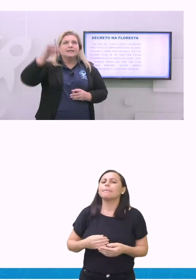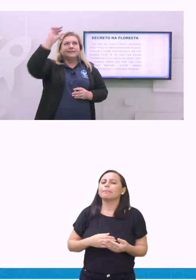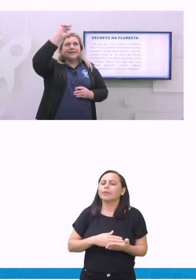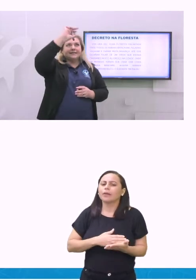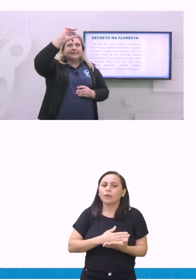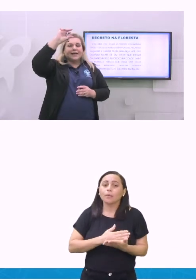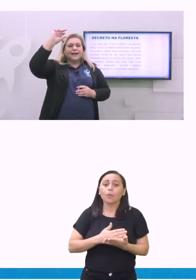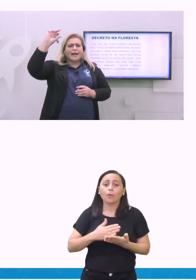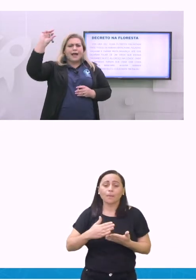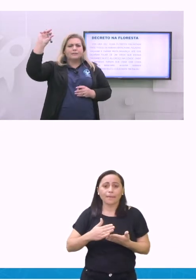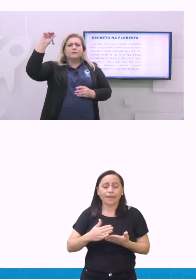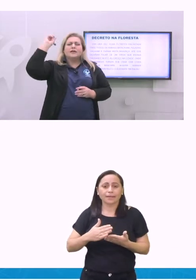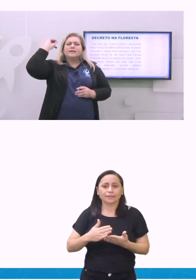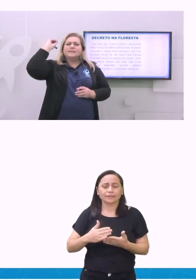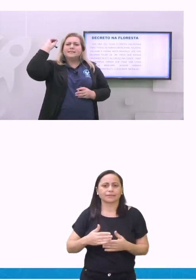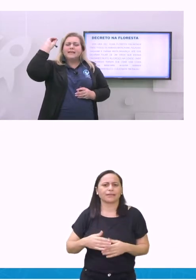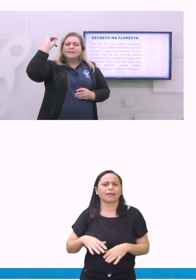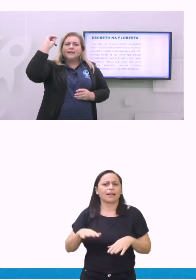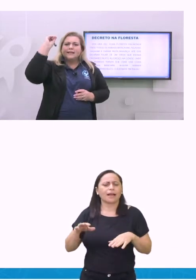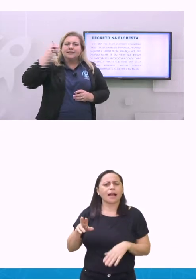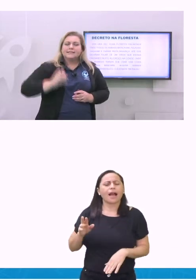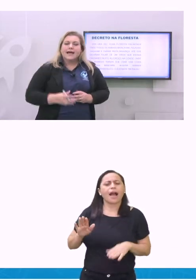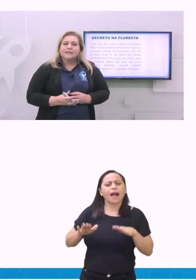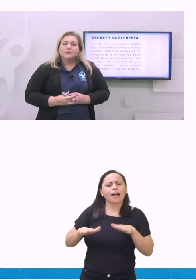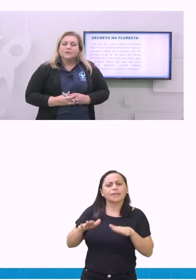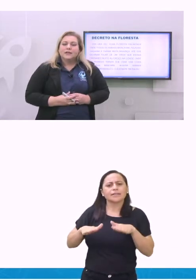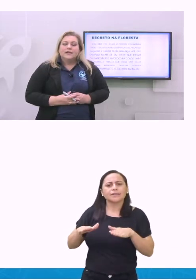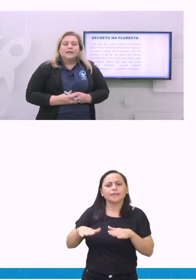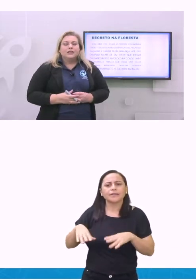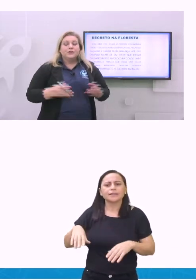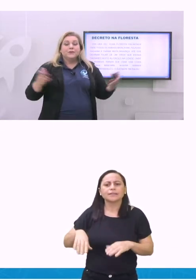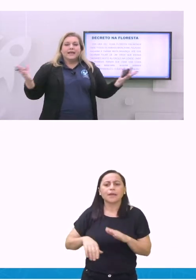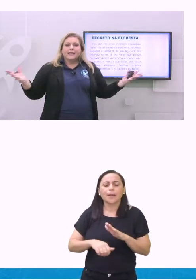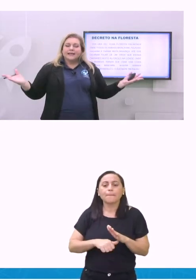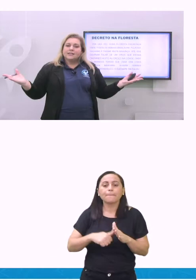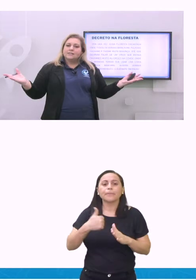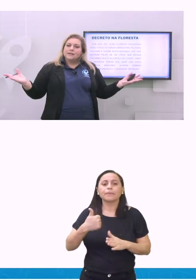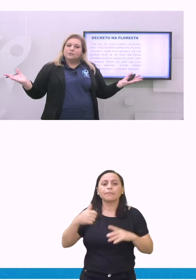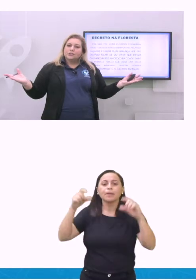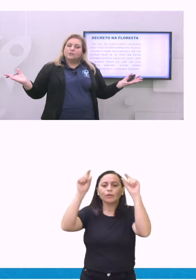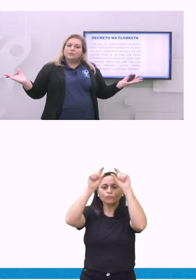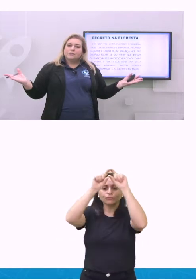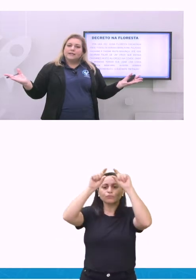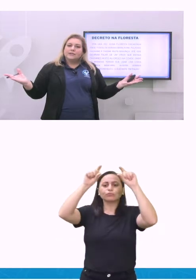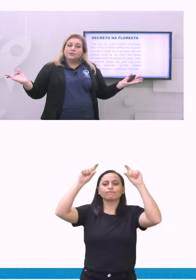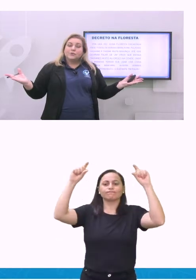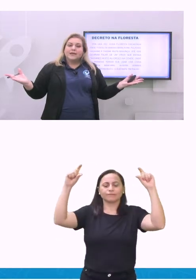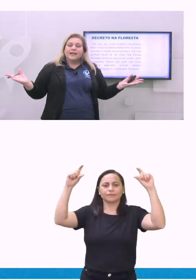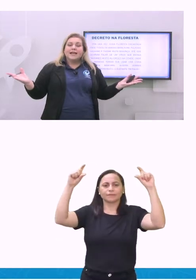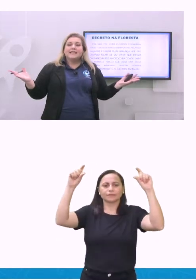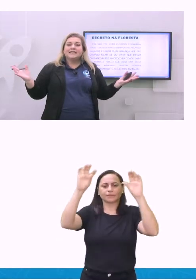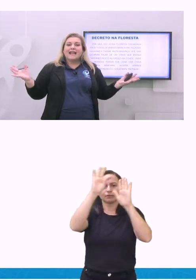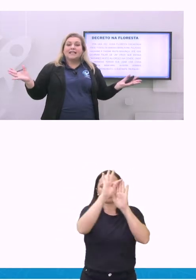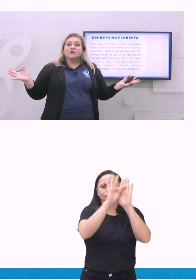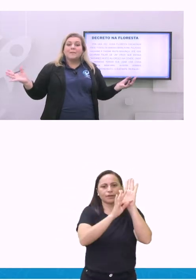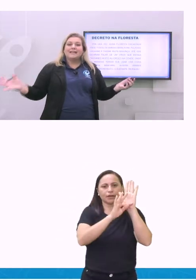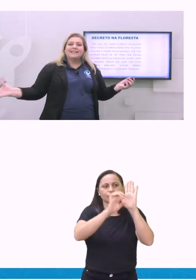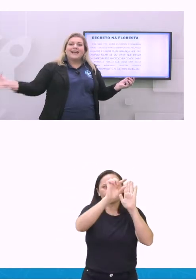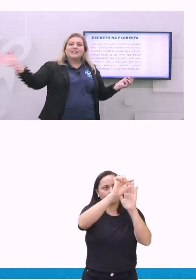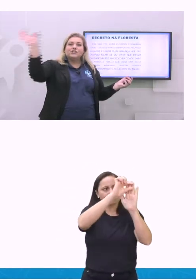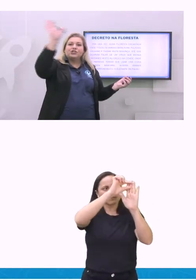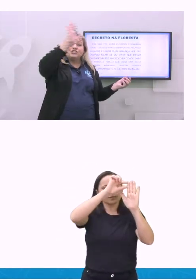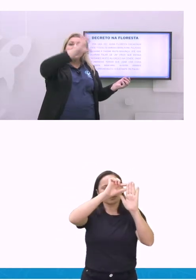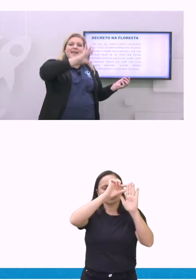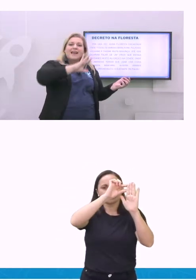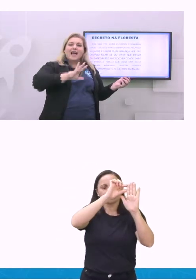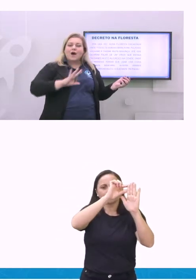vezes, destacado, centralizado. E o que quer dizer o título do texto? Ele traz uma